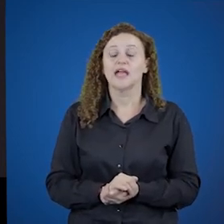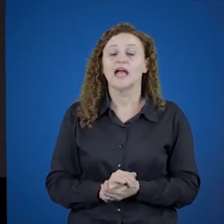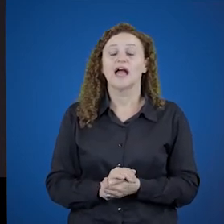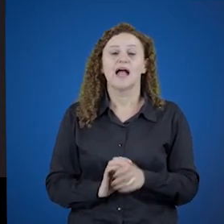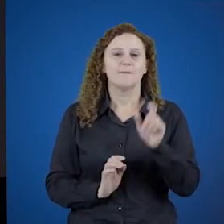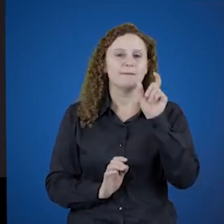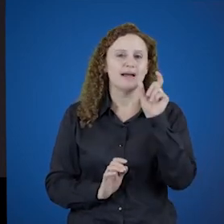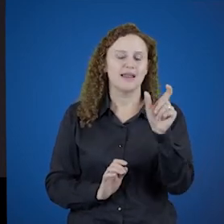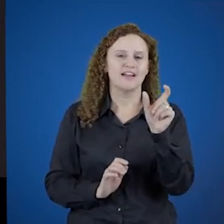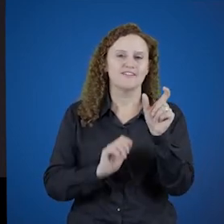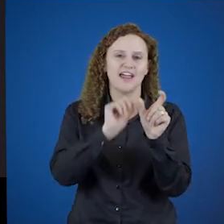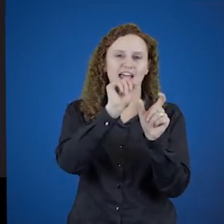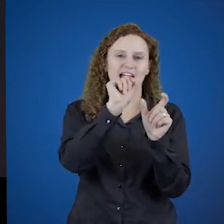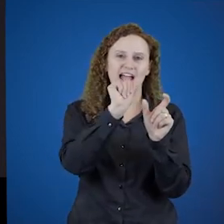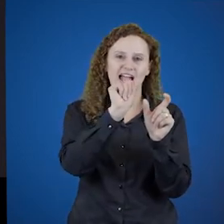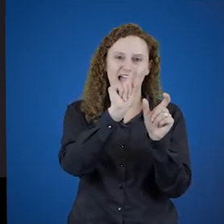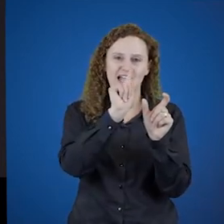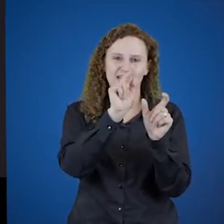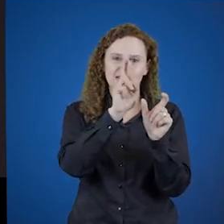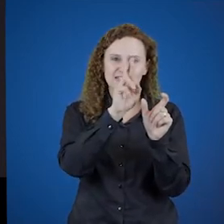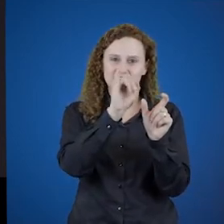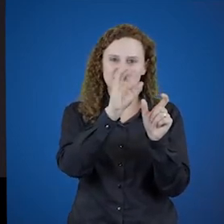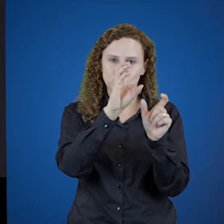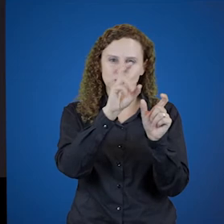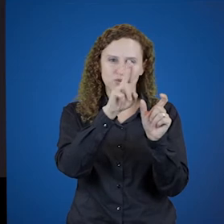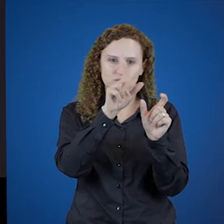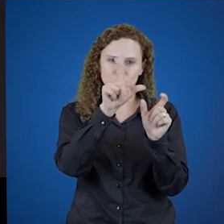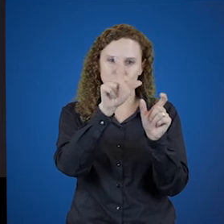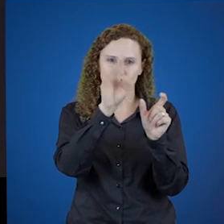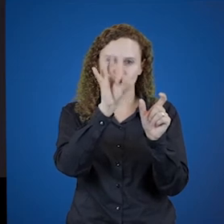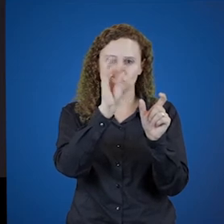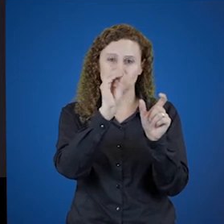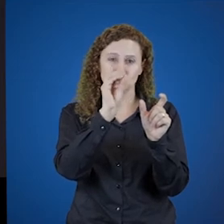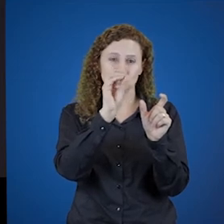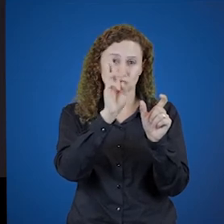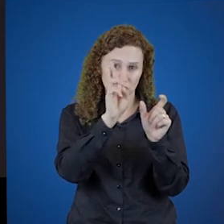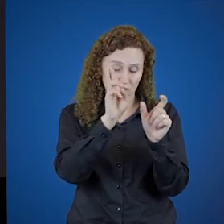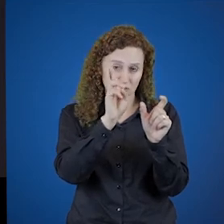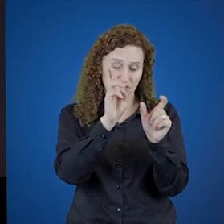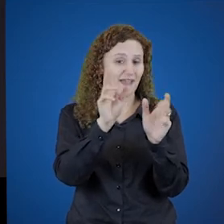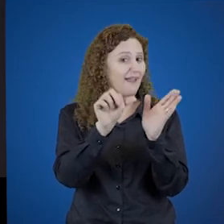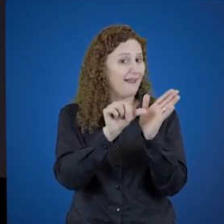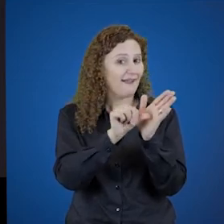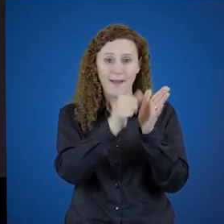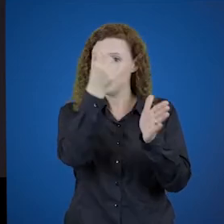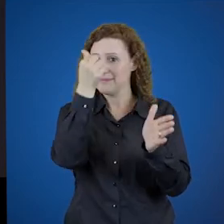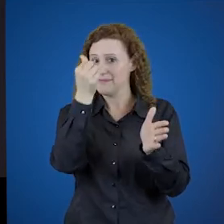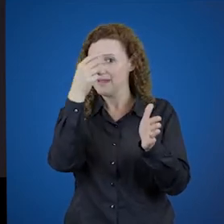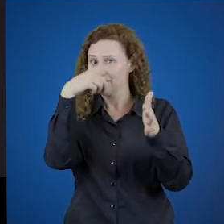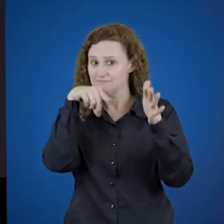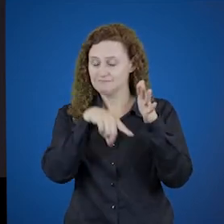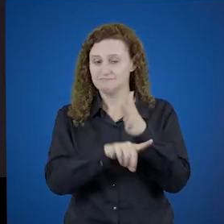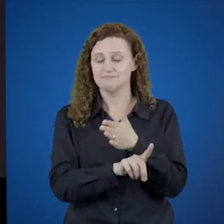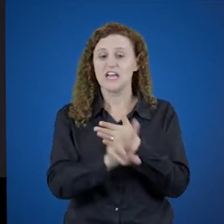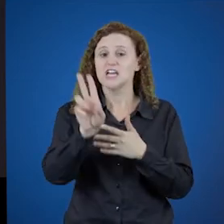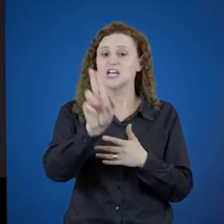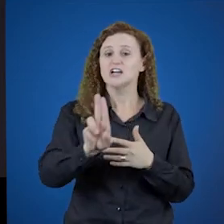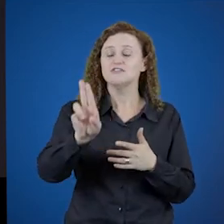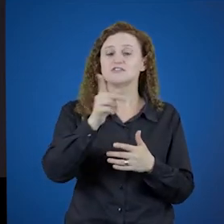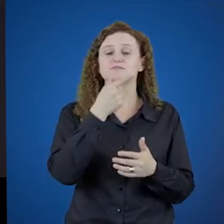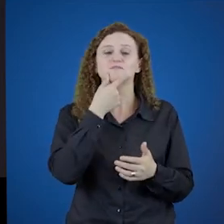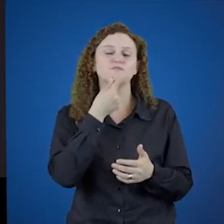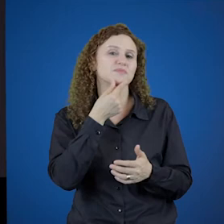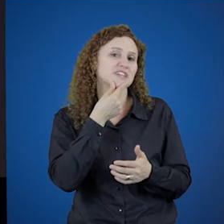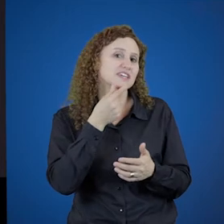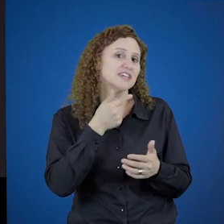o agricultor é da primeira declinação segue fielmente a primeira declinação só que sendo luz eu vou